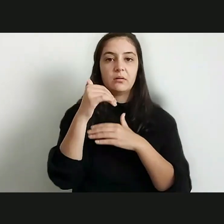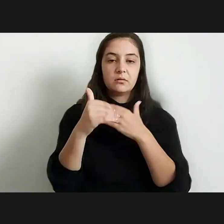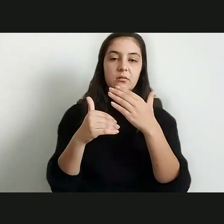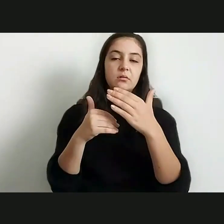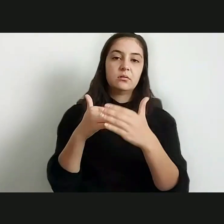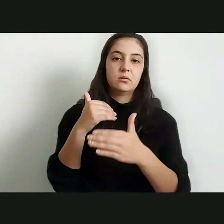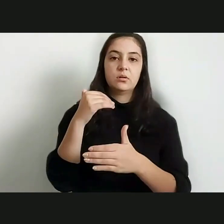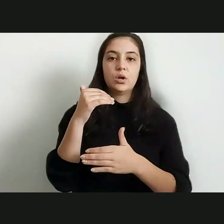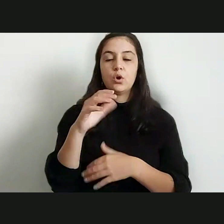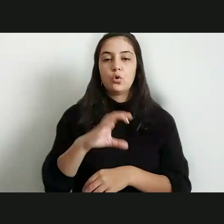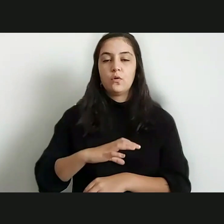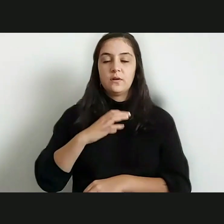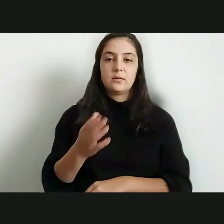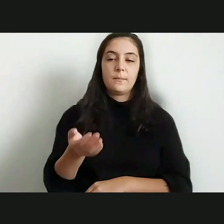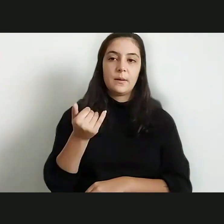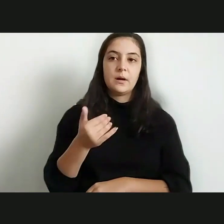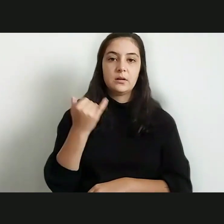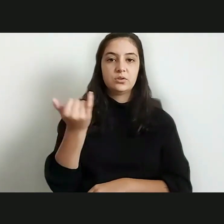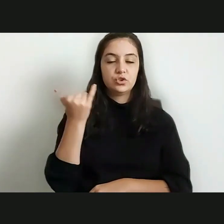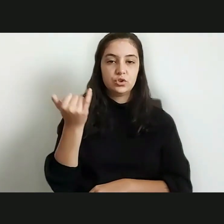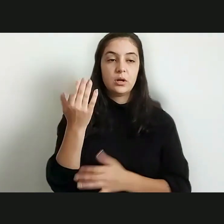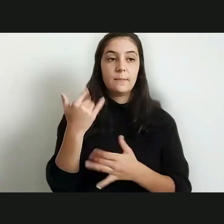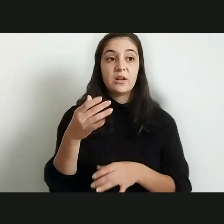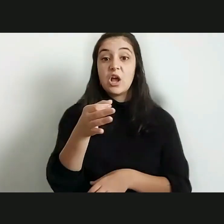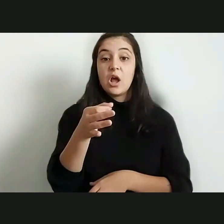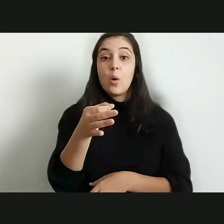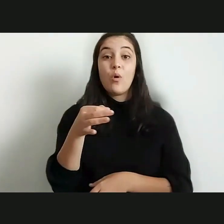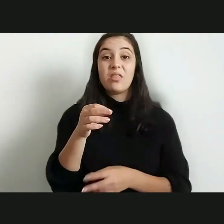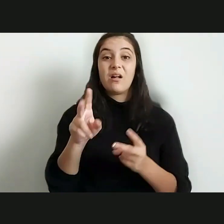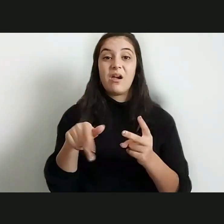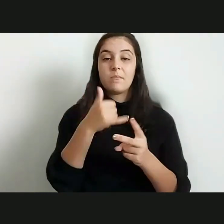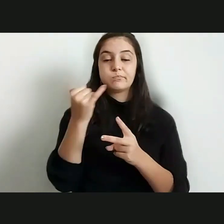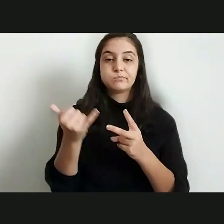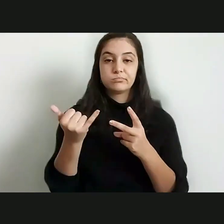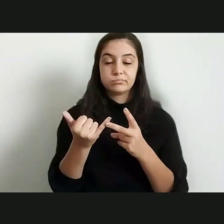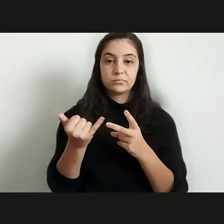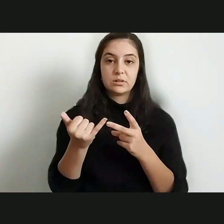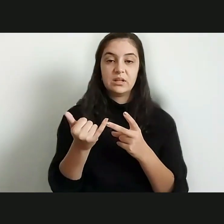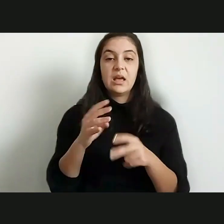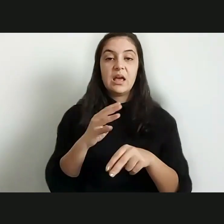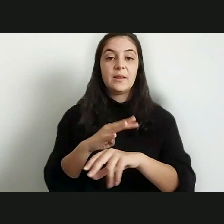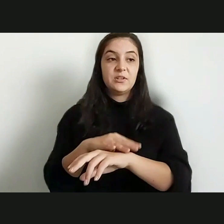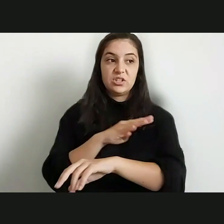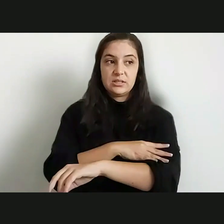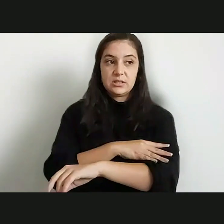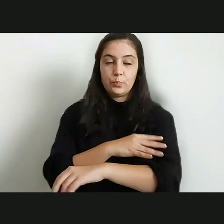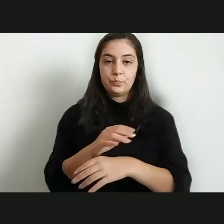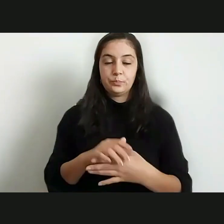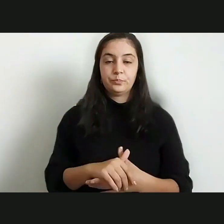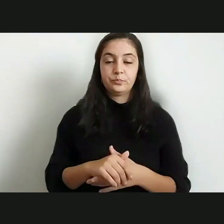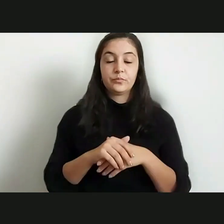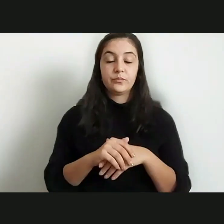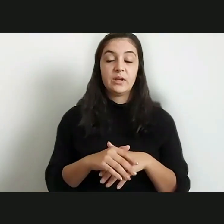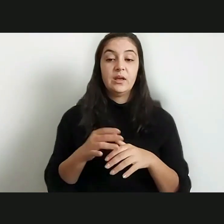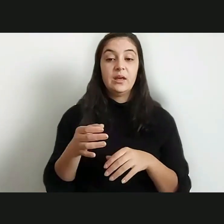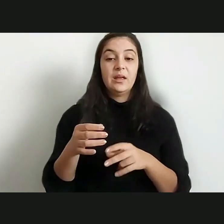de confiança dos cidadãos nas instituições. Mas a moeda tem uma outra face, que é a da administração. E desta outra